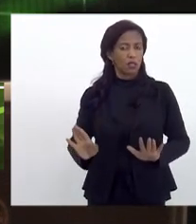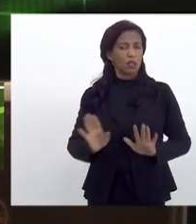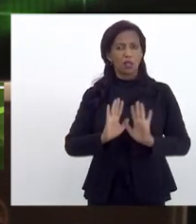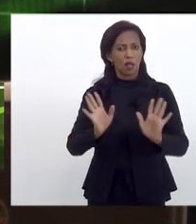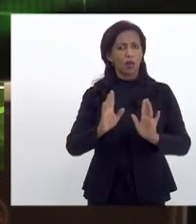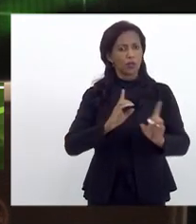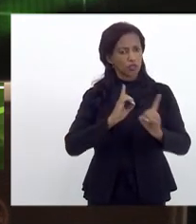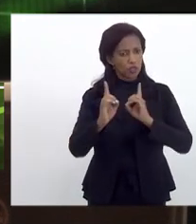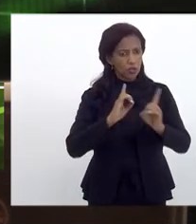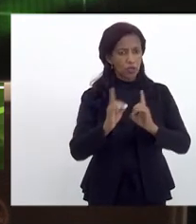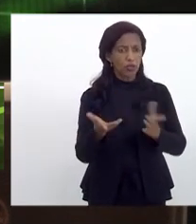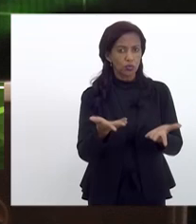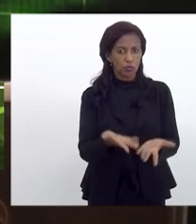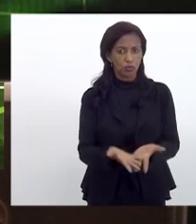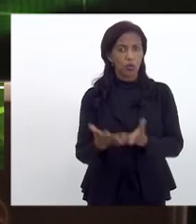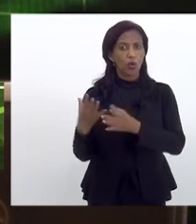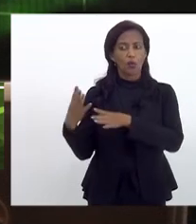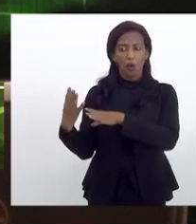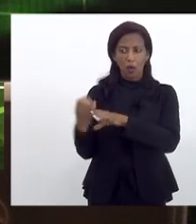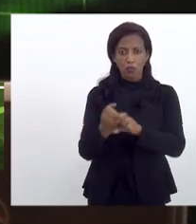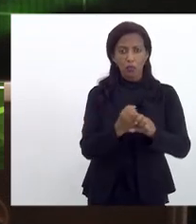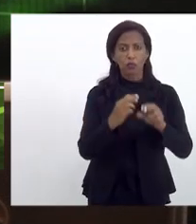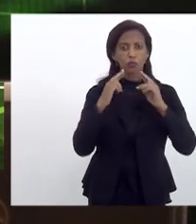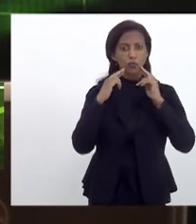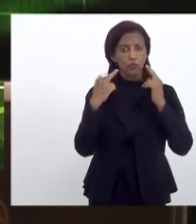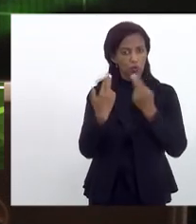reuniões Que já aconteceram Dos poderes